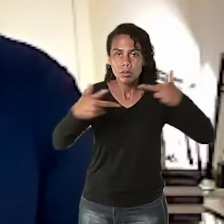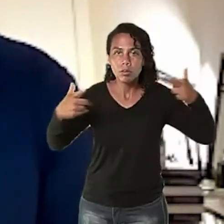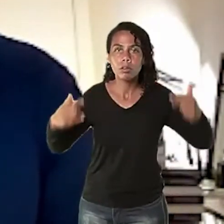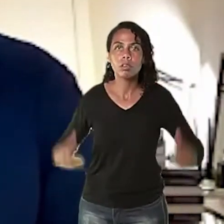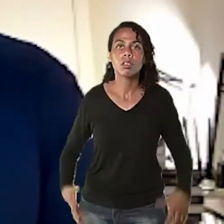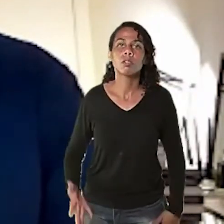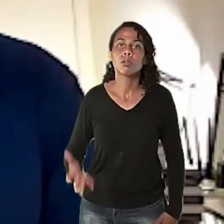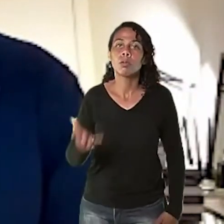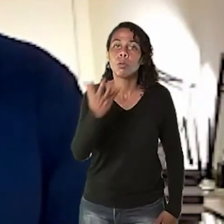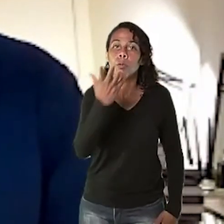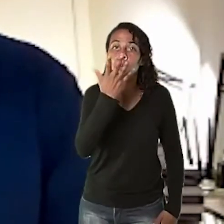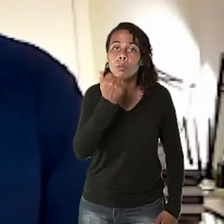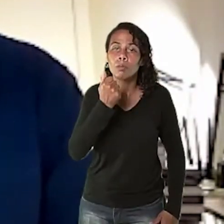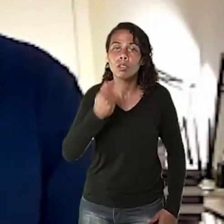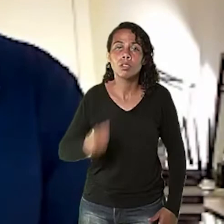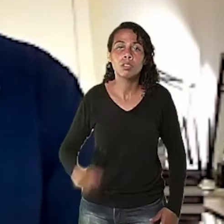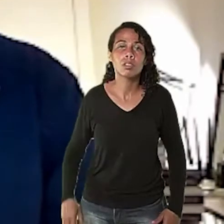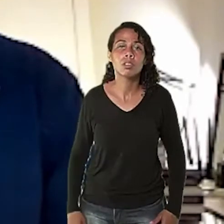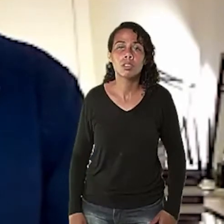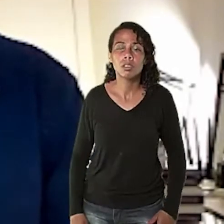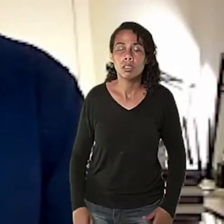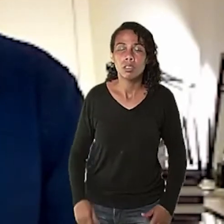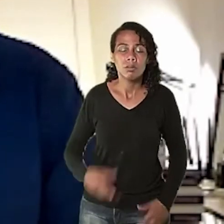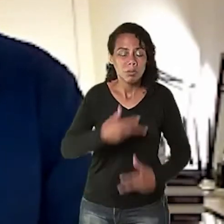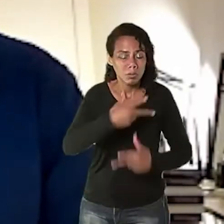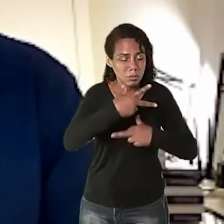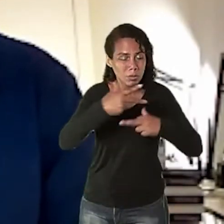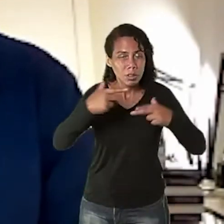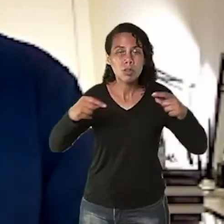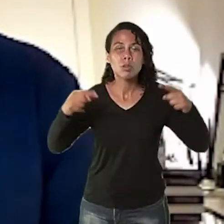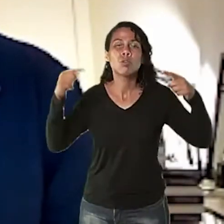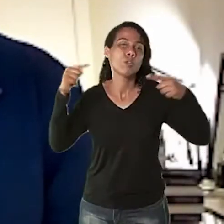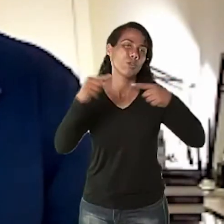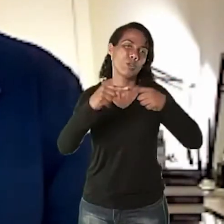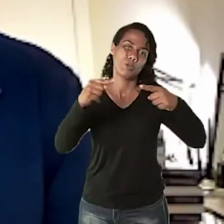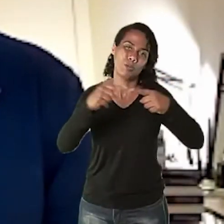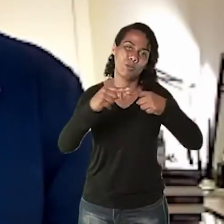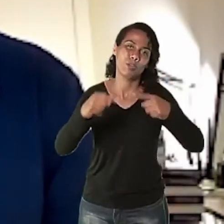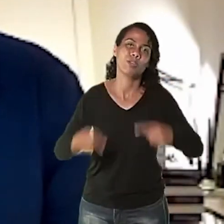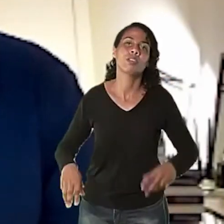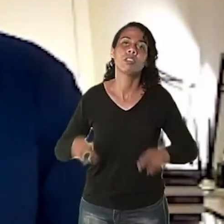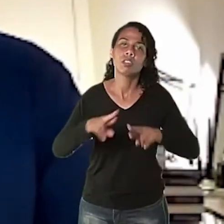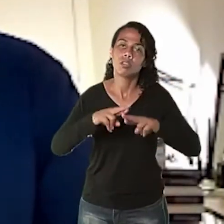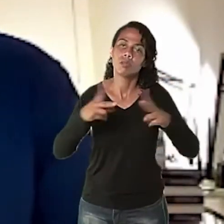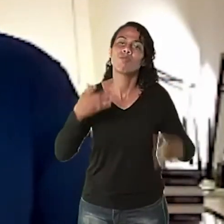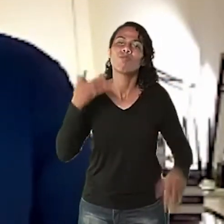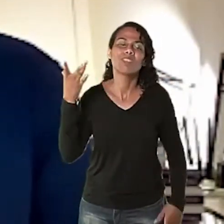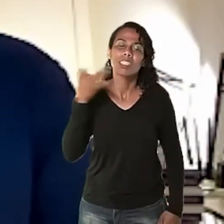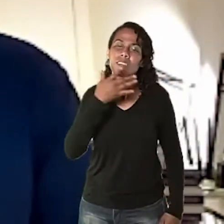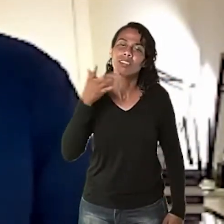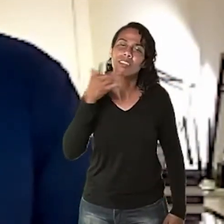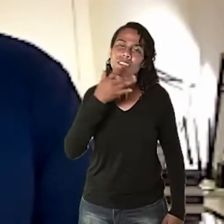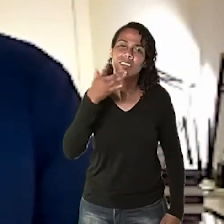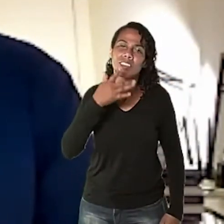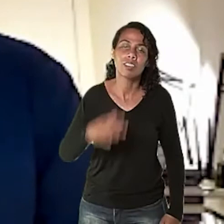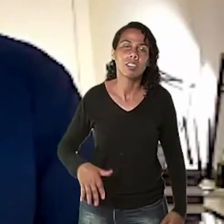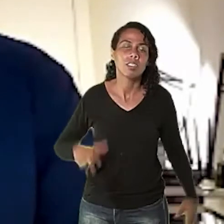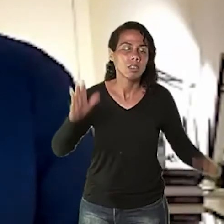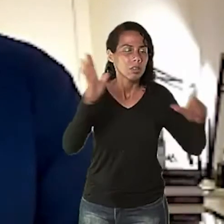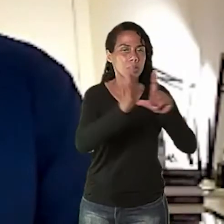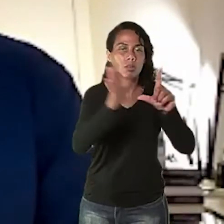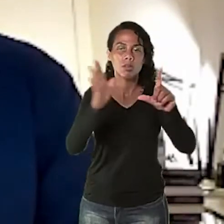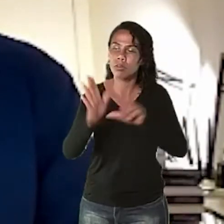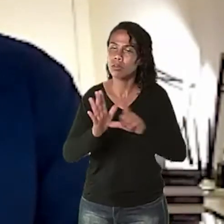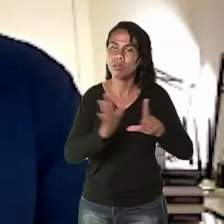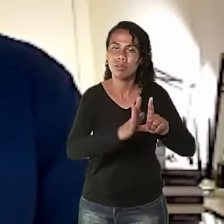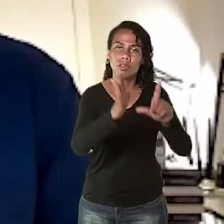de São Paulo, ela é mais interessante e maior do que a de Berlim. Eu falo isso com propriedade, porque já fui muitas vezes